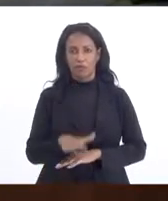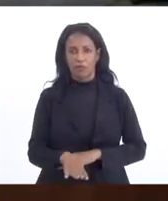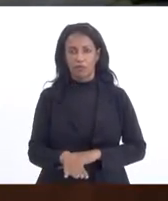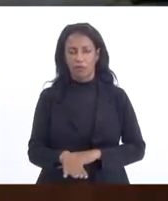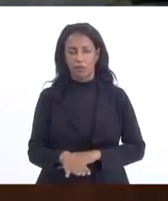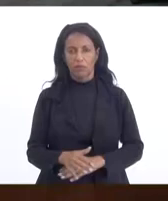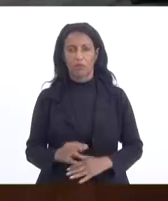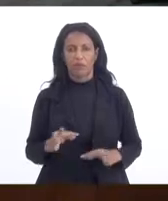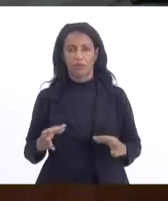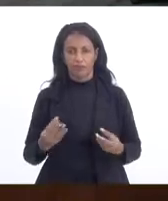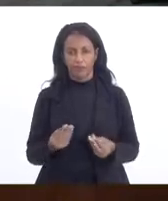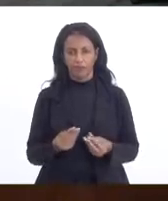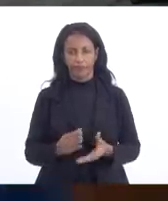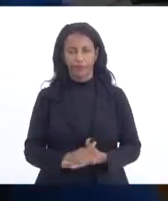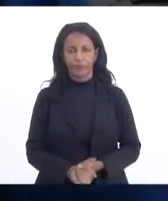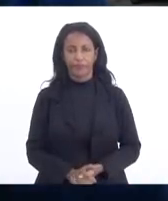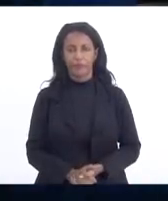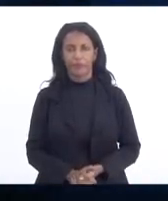Boa tarde a todos.